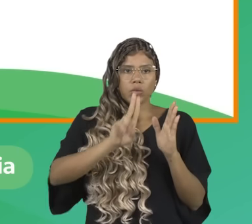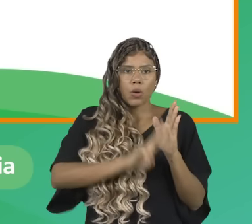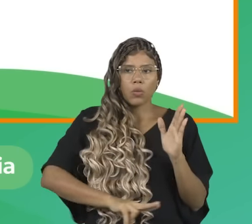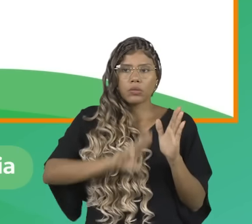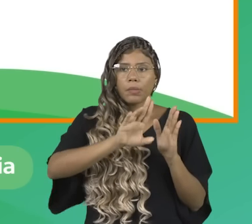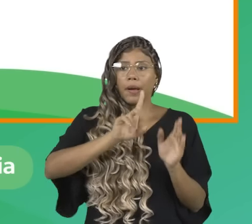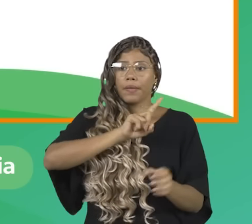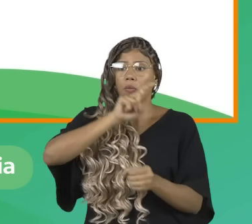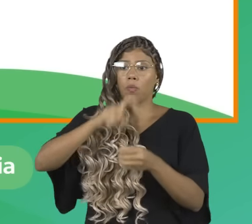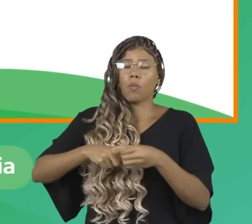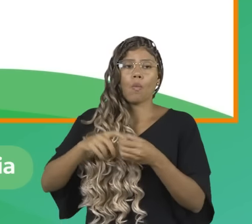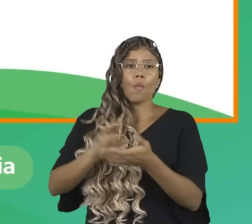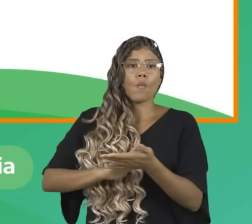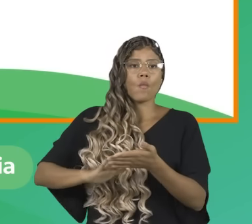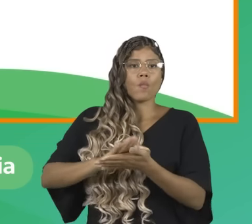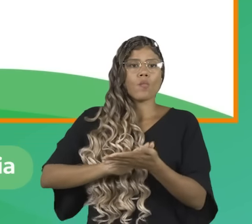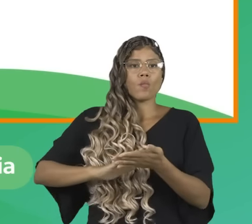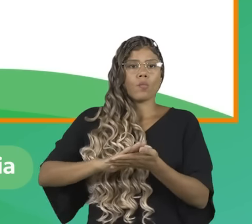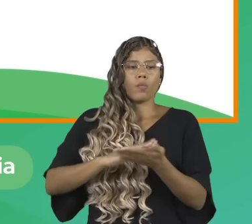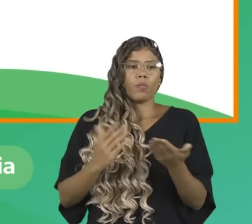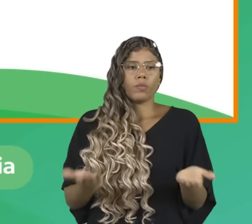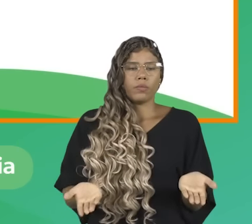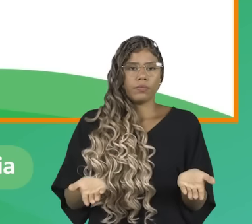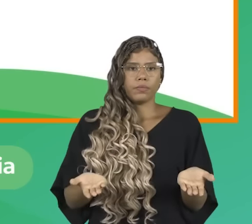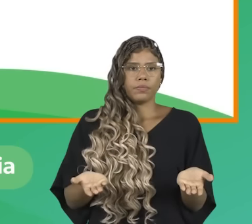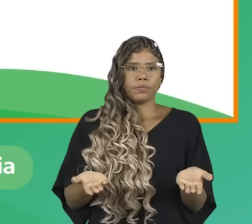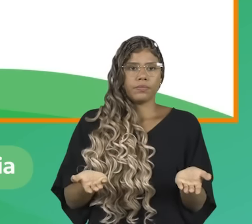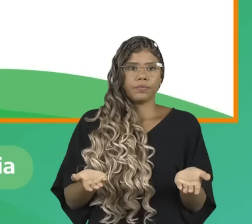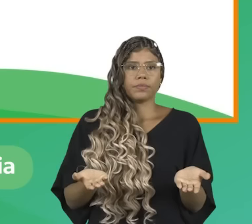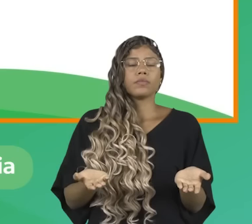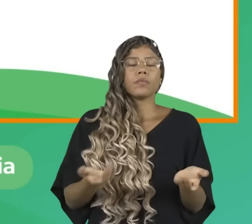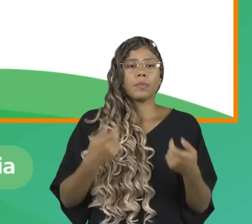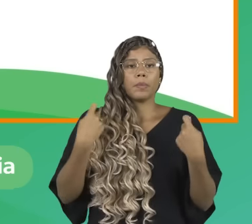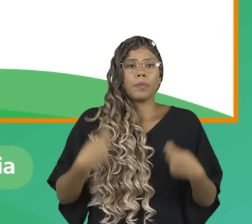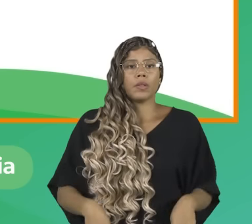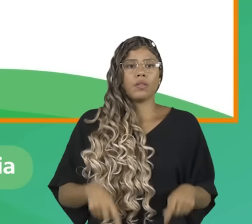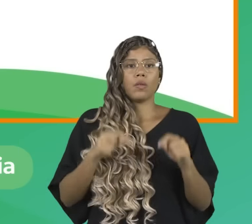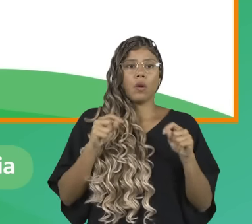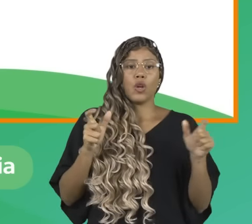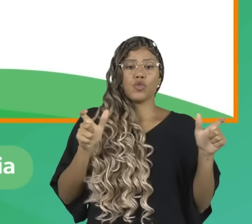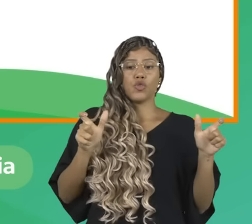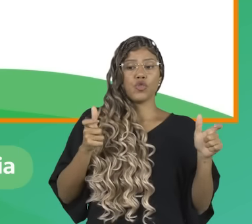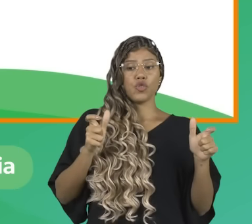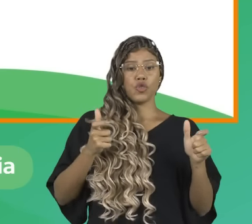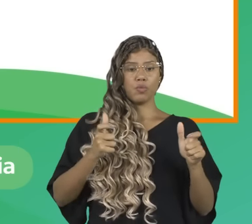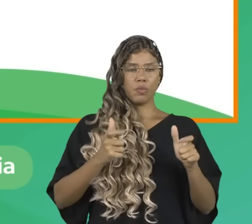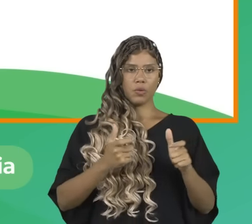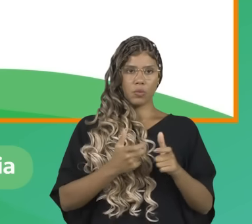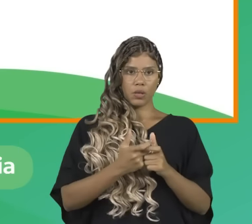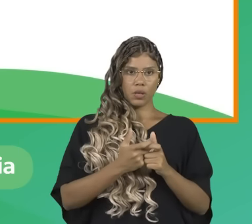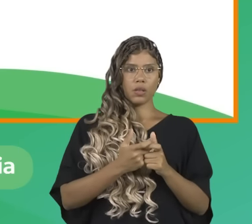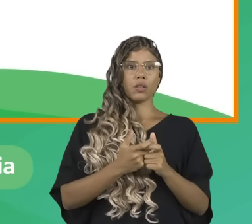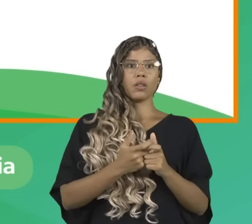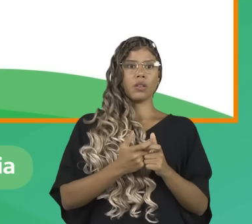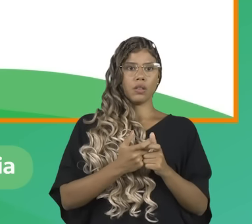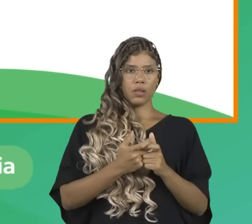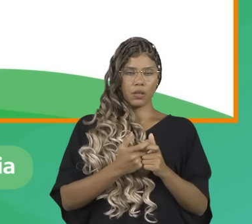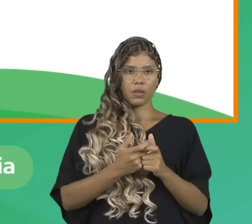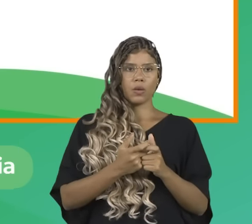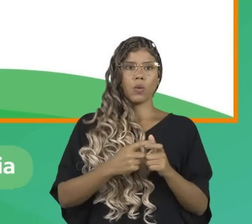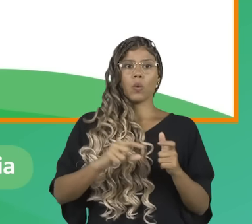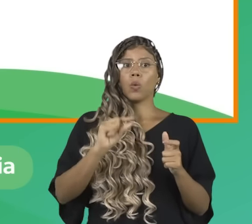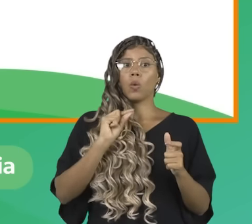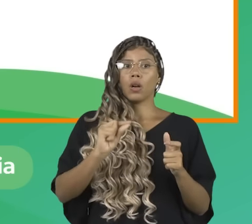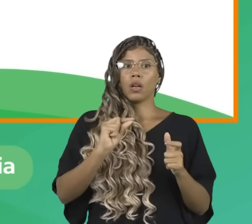de volta. Então, é preciso reduzir aquilo que se obtém no meio, portanto, mudando o modo de agir